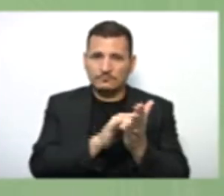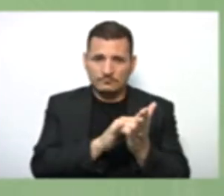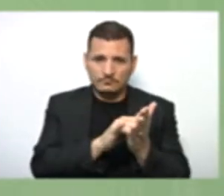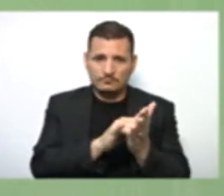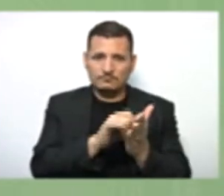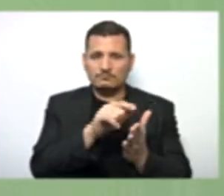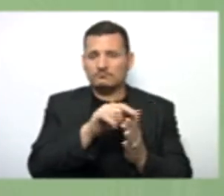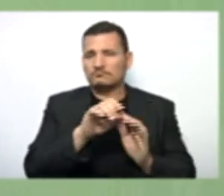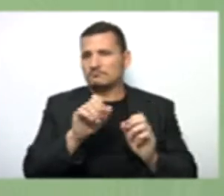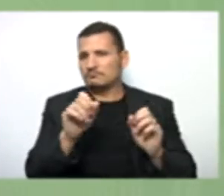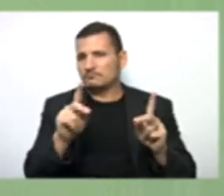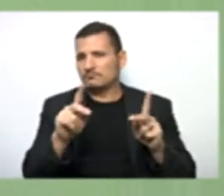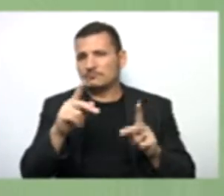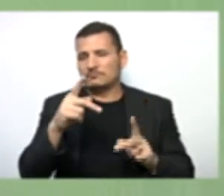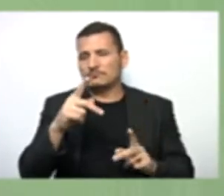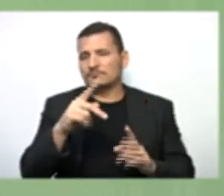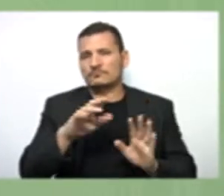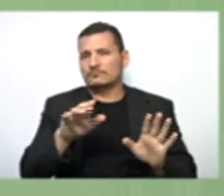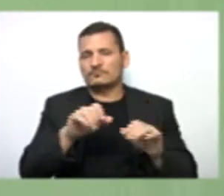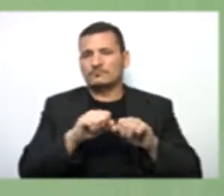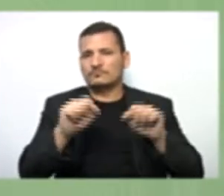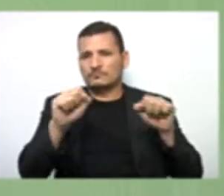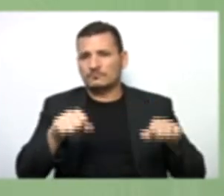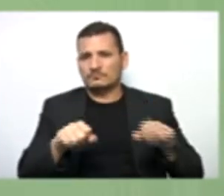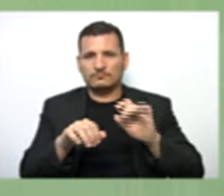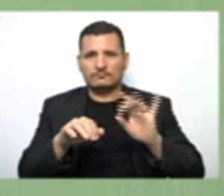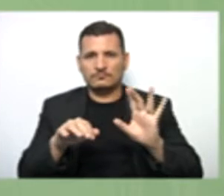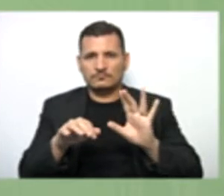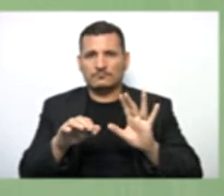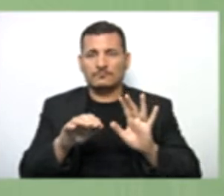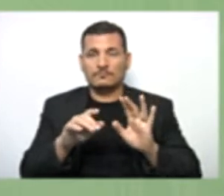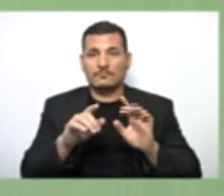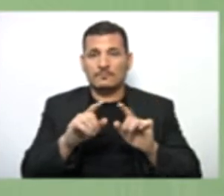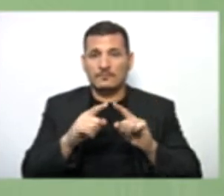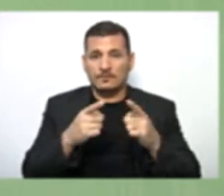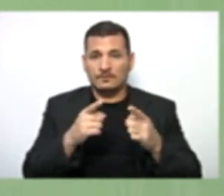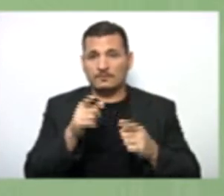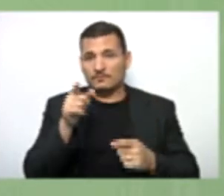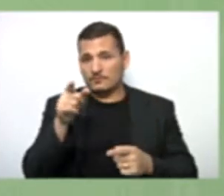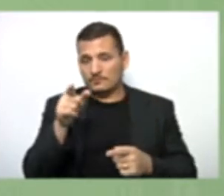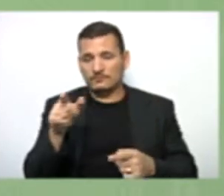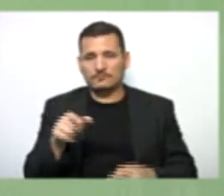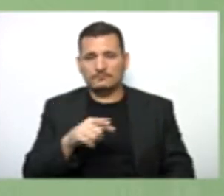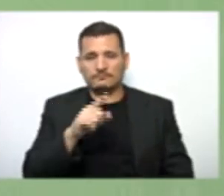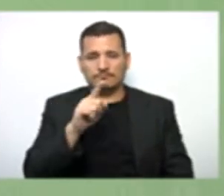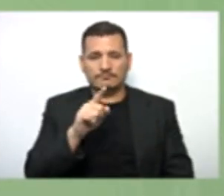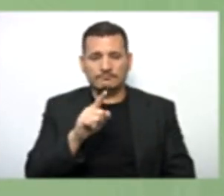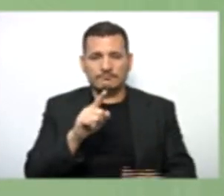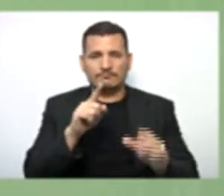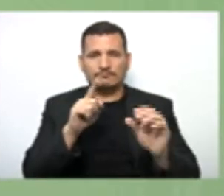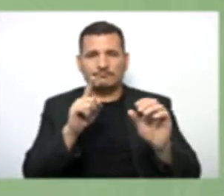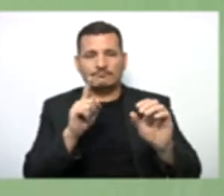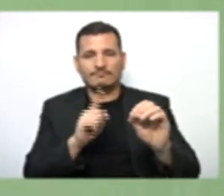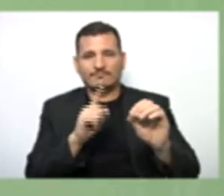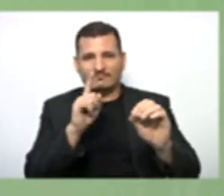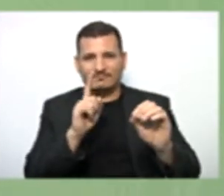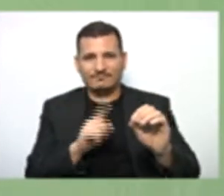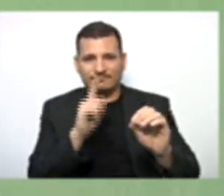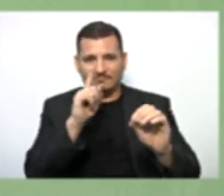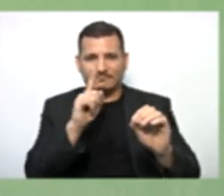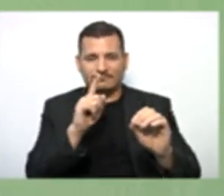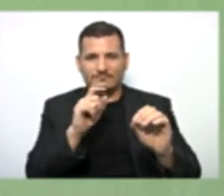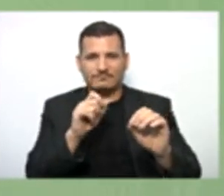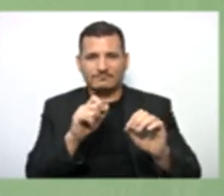é um software, ele é um programa. Só que, quando você deu 2 cliques nele para abrir o programa, ele